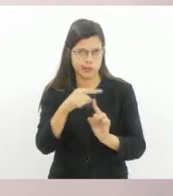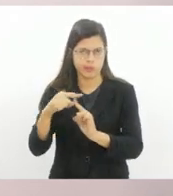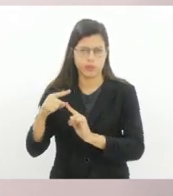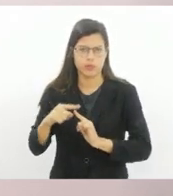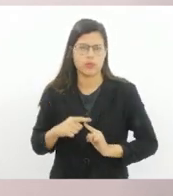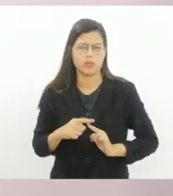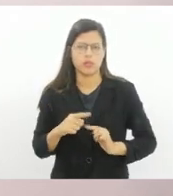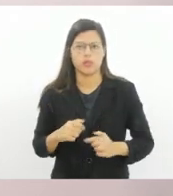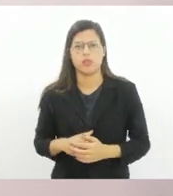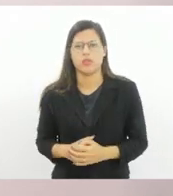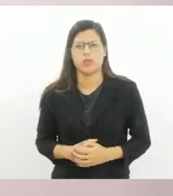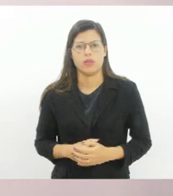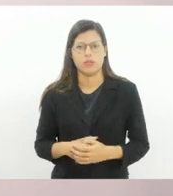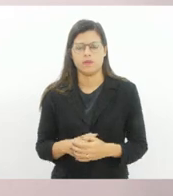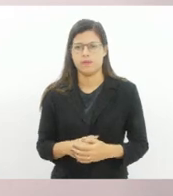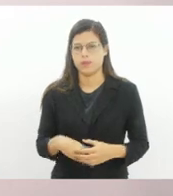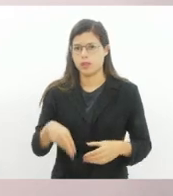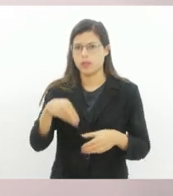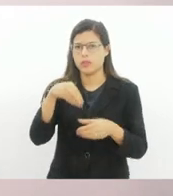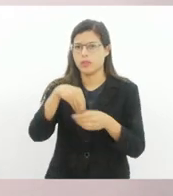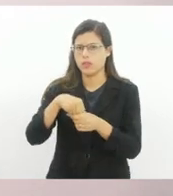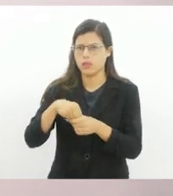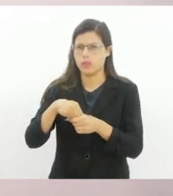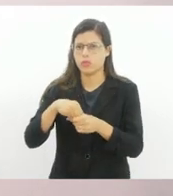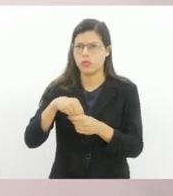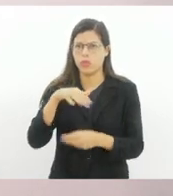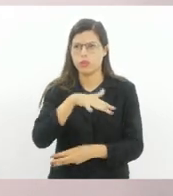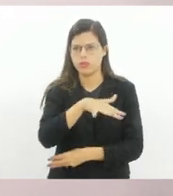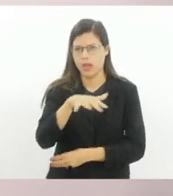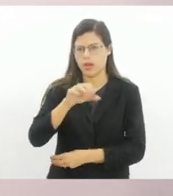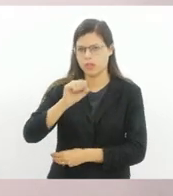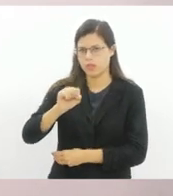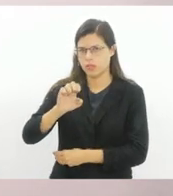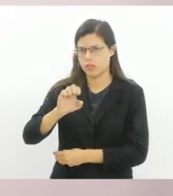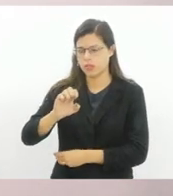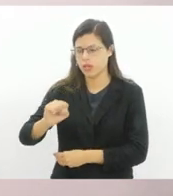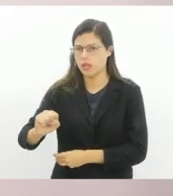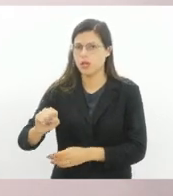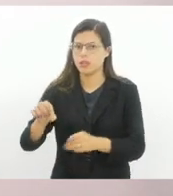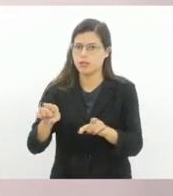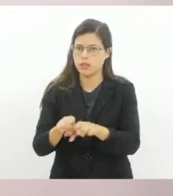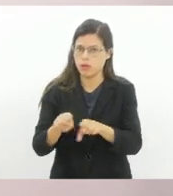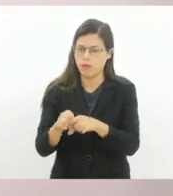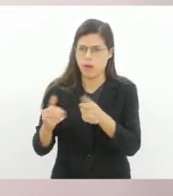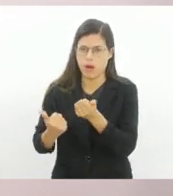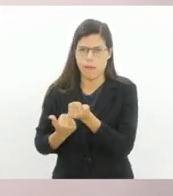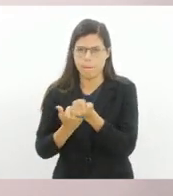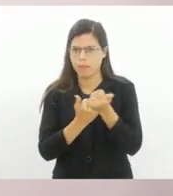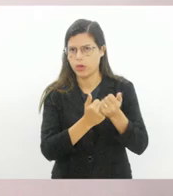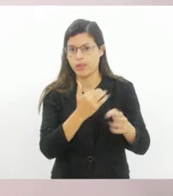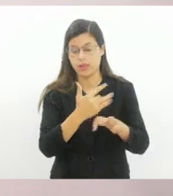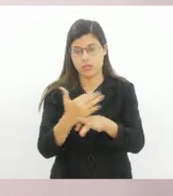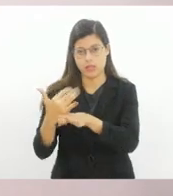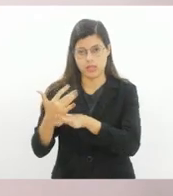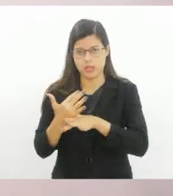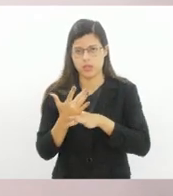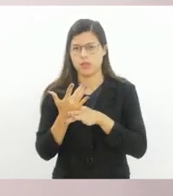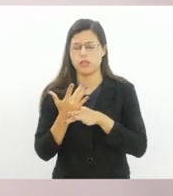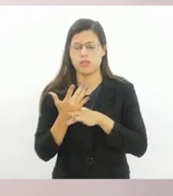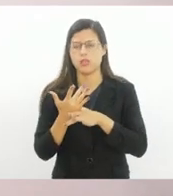tanto dentro dos setores da SES, como também apoiando os municípios e